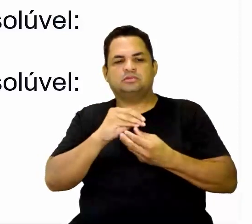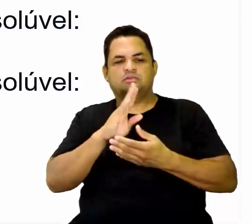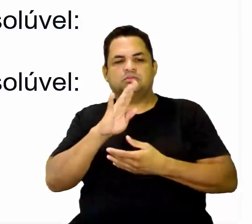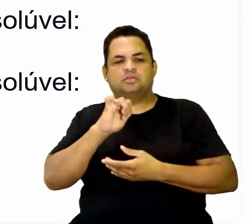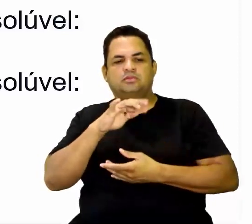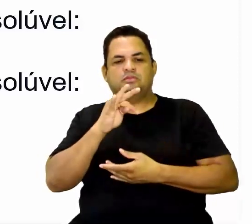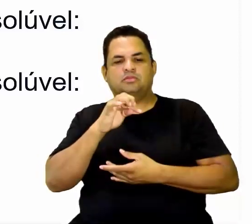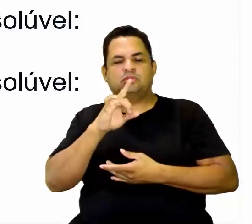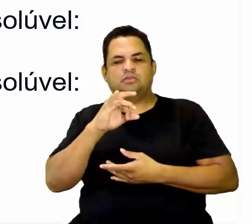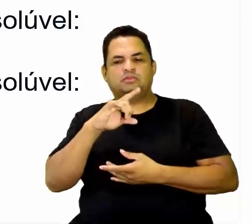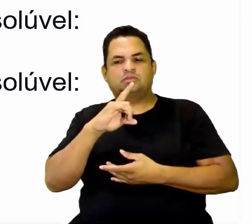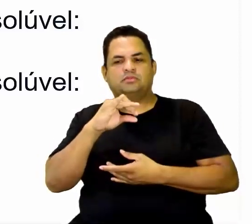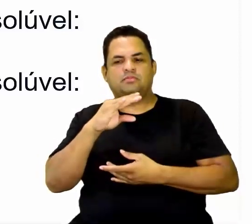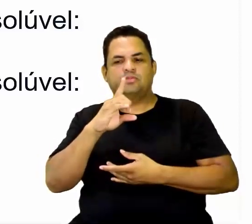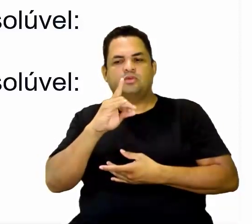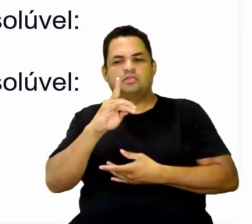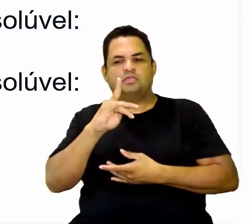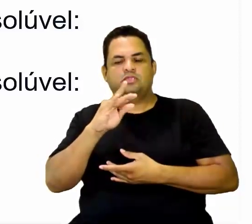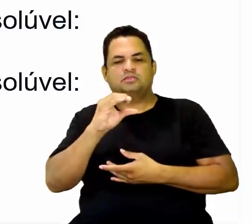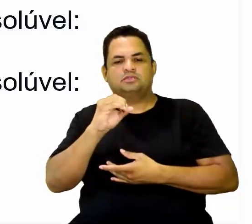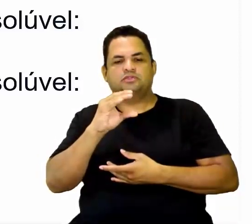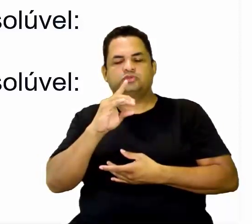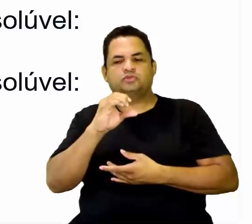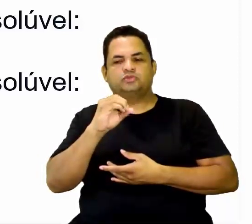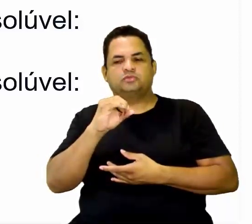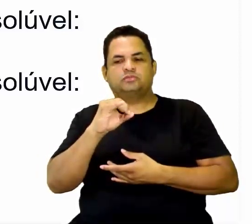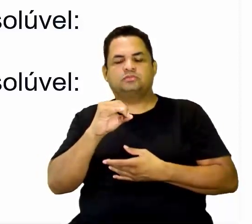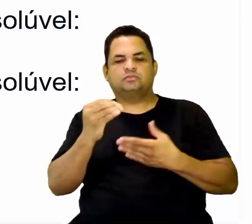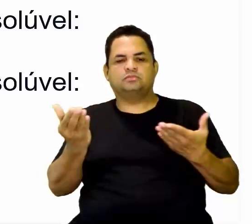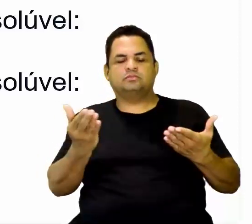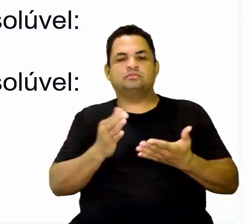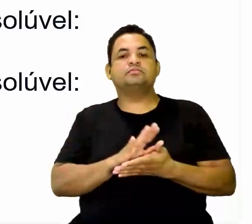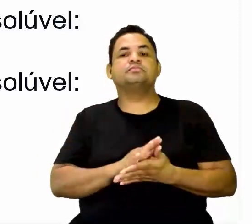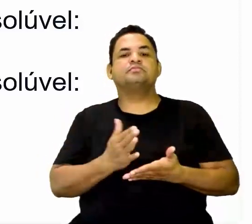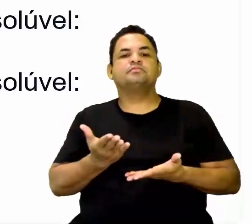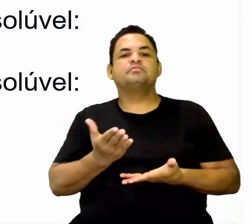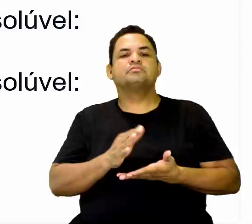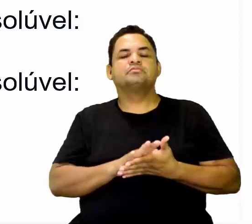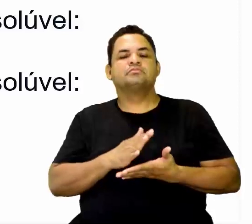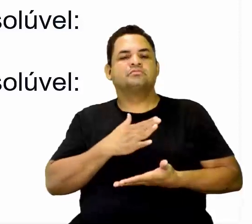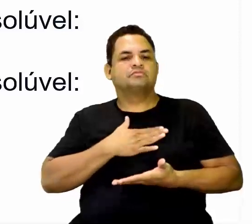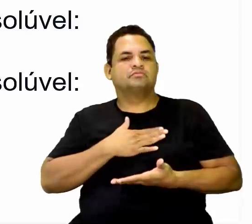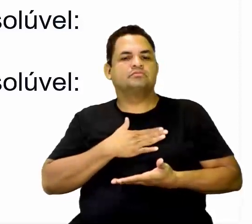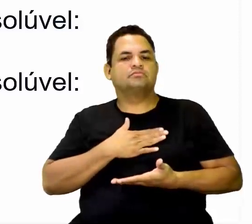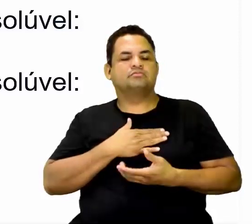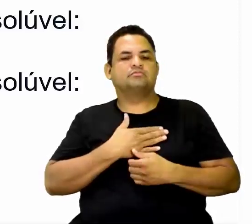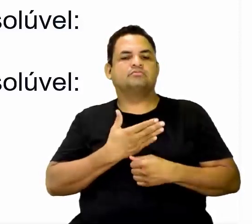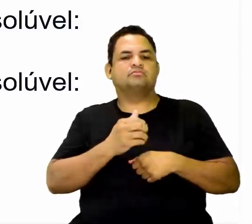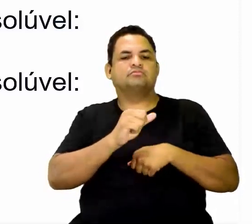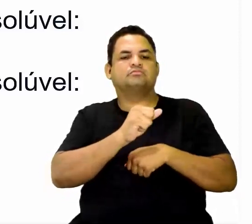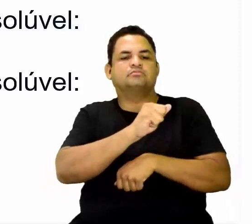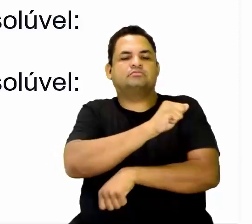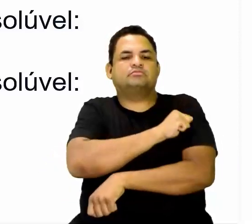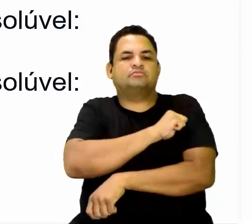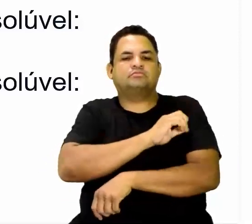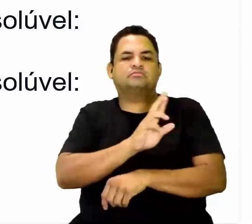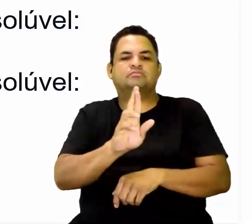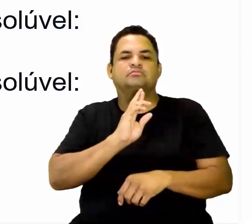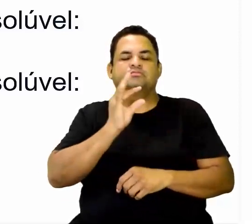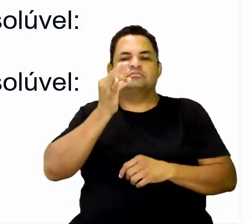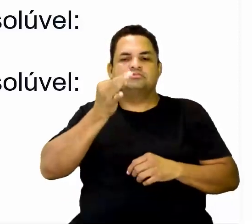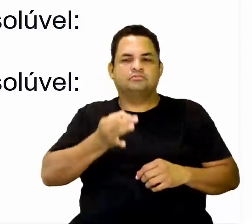solúvel, brometo de potássio. E aí, meu caro aluno, qual a resposta